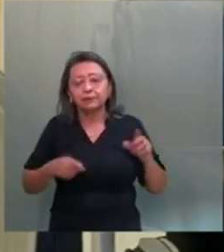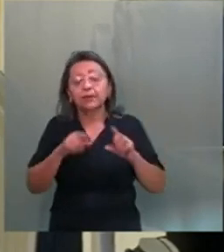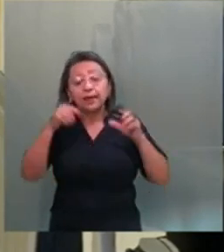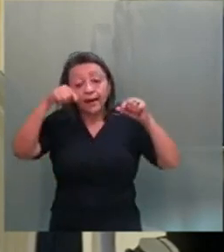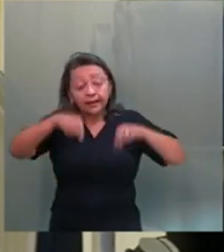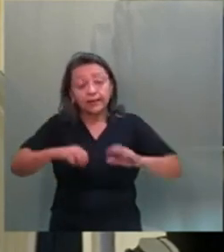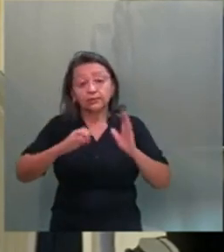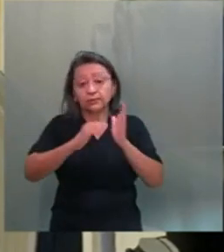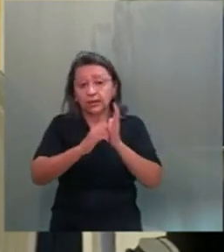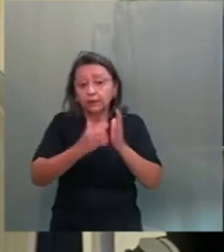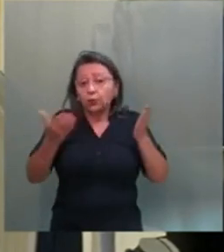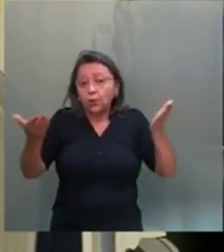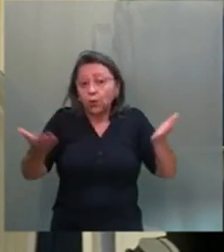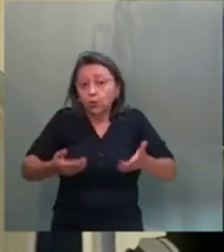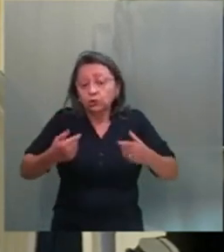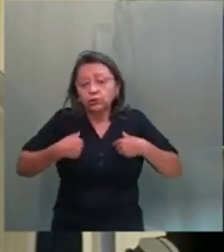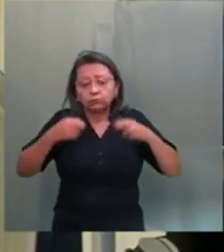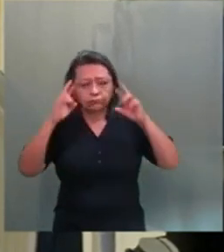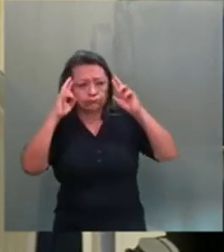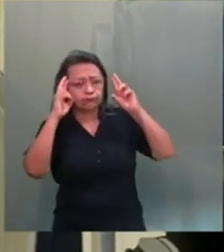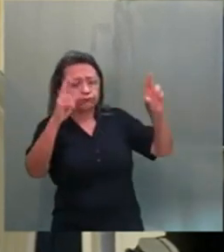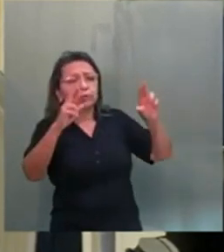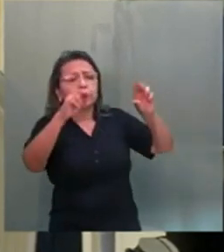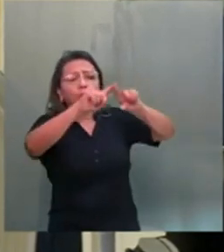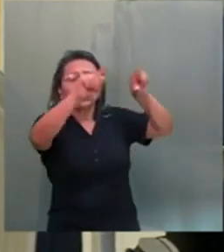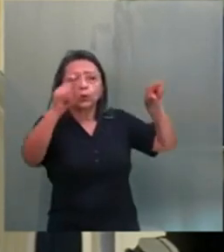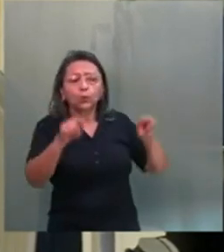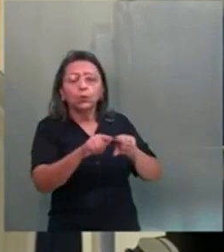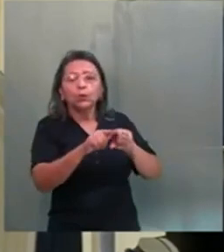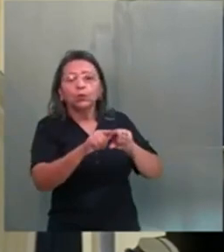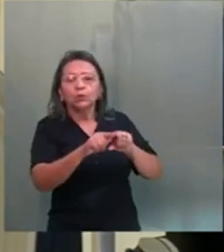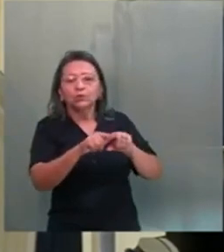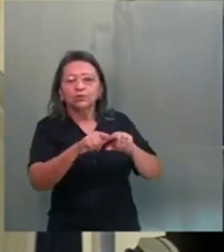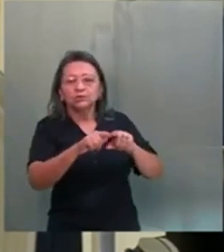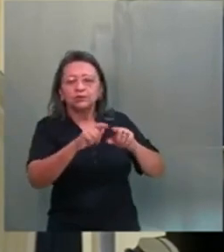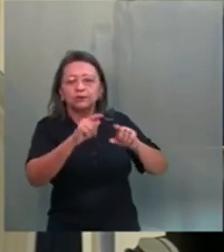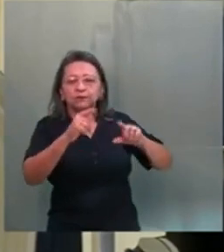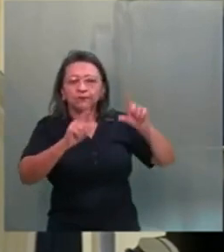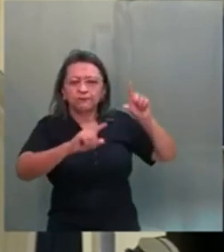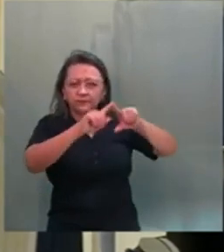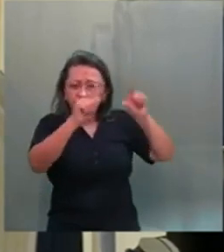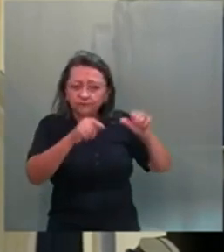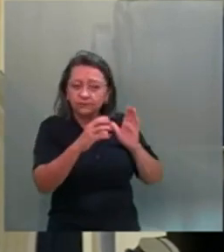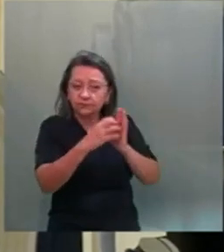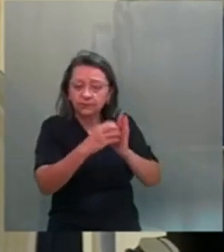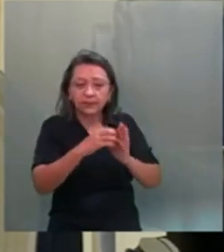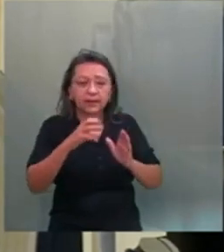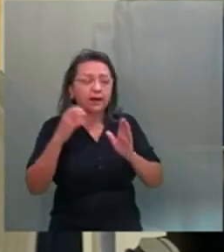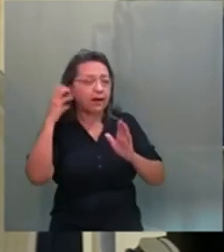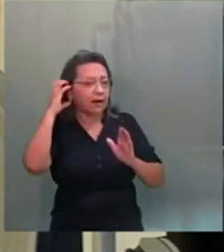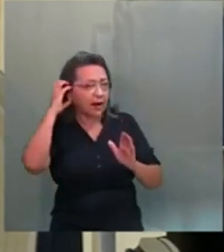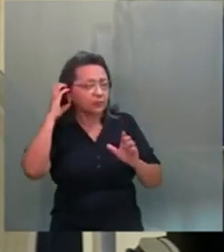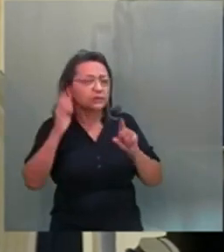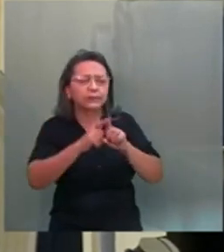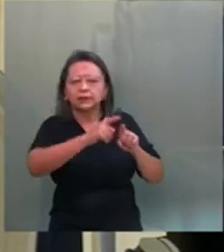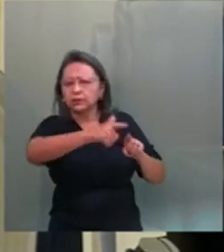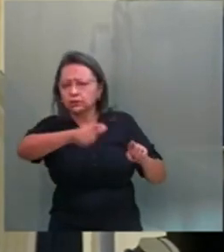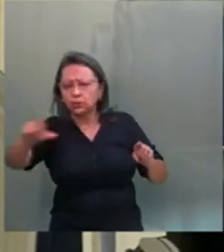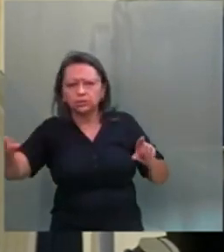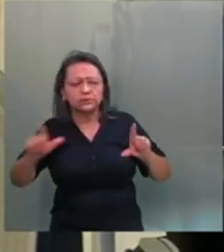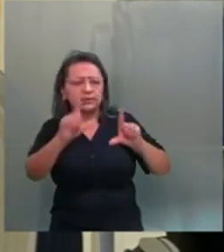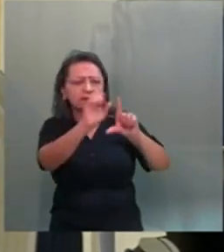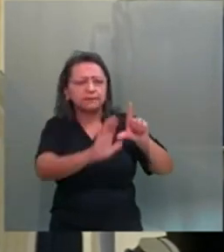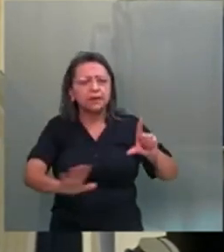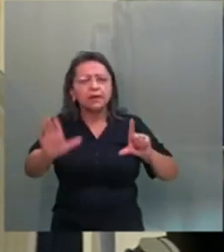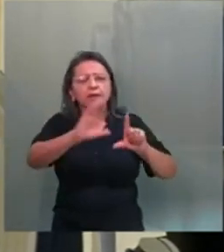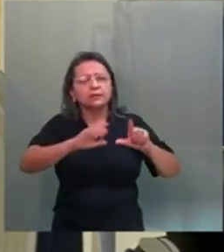hoje, o respeito que os servidores da rádio e da agência têm dos demais colegas das mídias tradicionais e